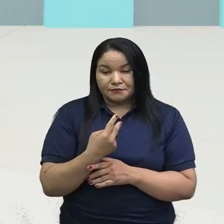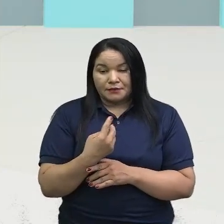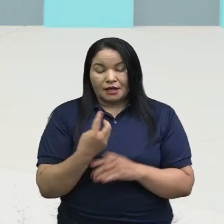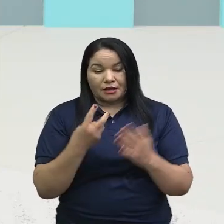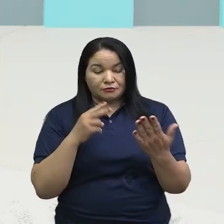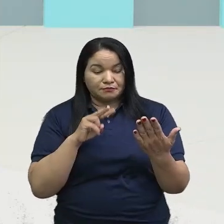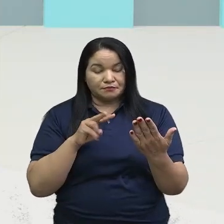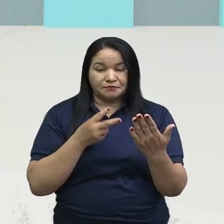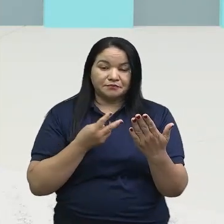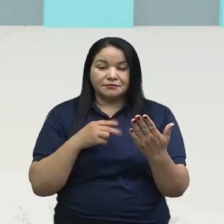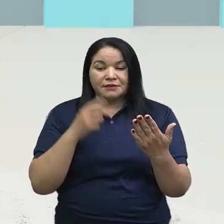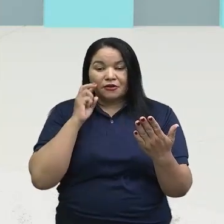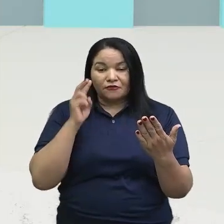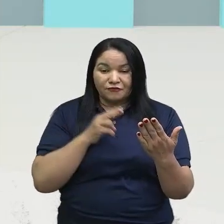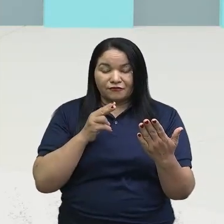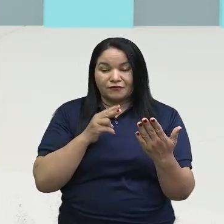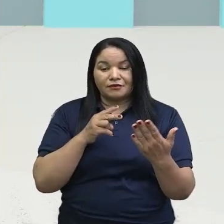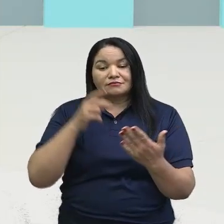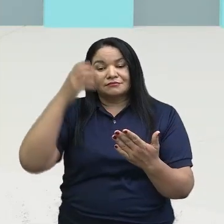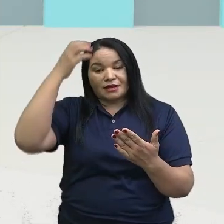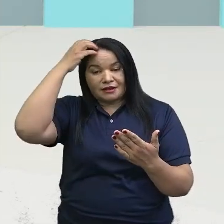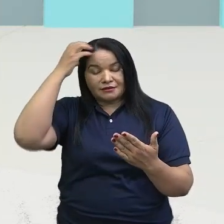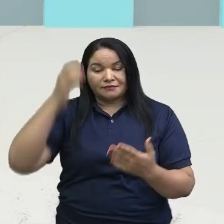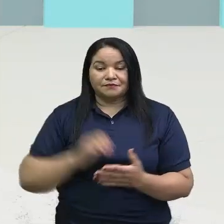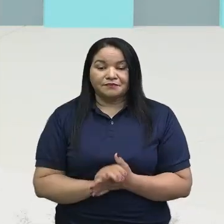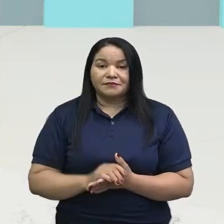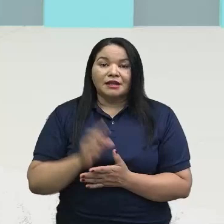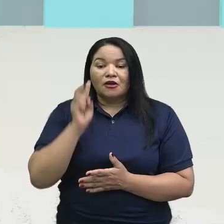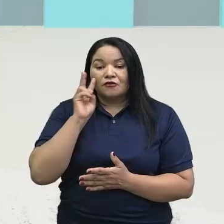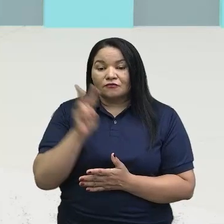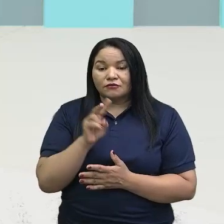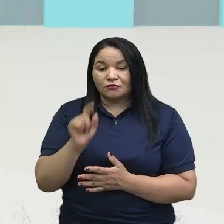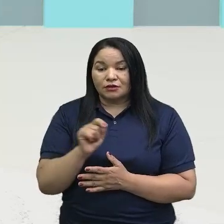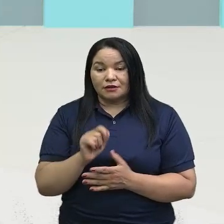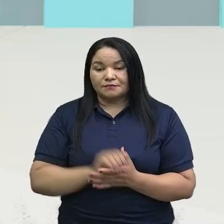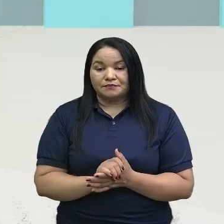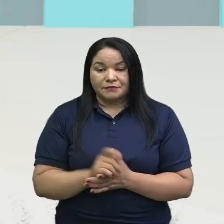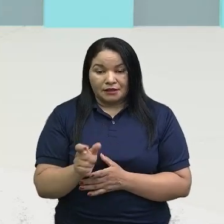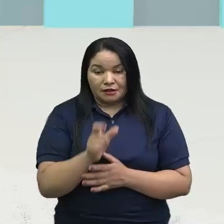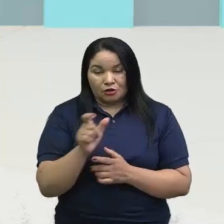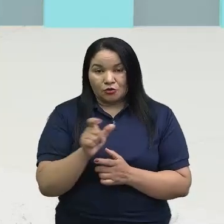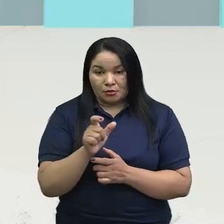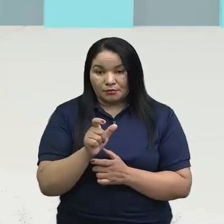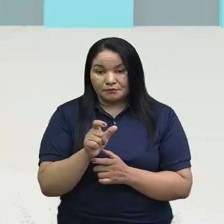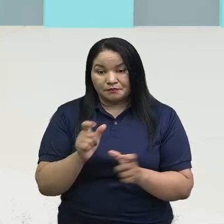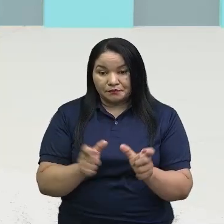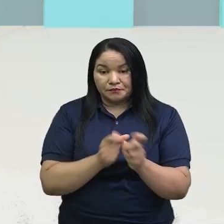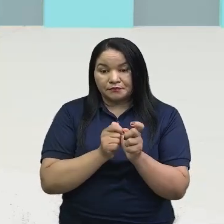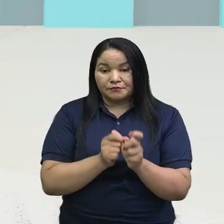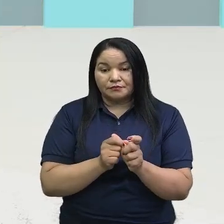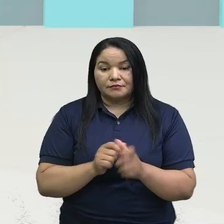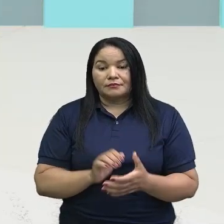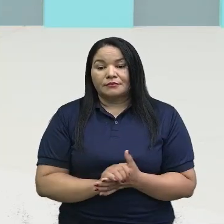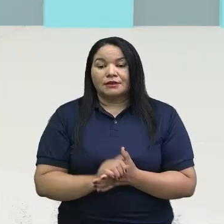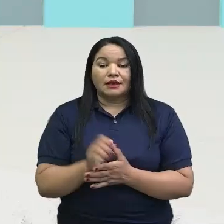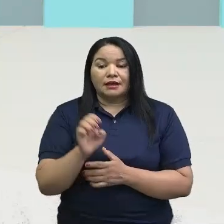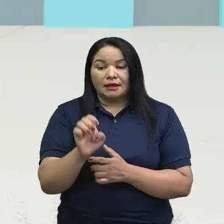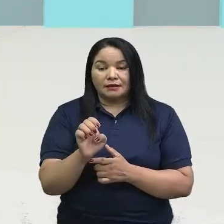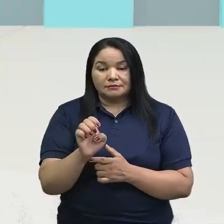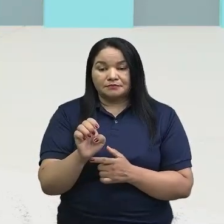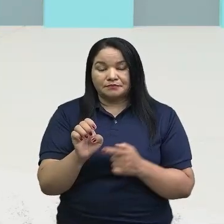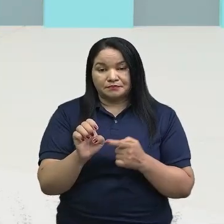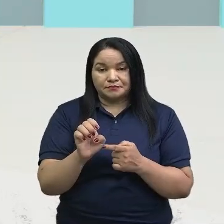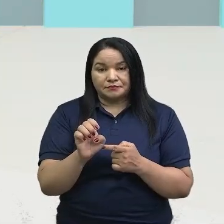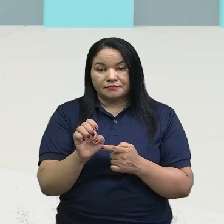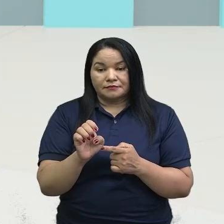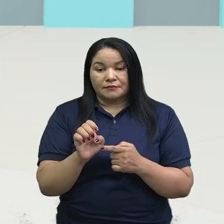vê uma rainha. Observe que aqui nós temos a presença da conjunção aditiva, que é o e, né? Ela olha